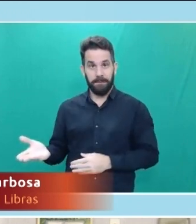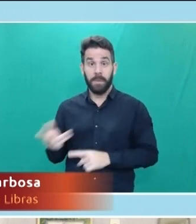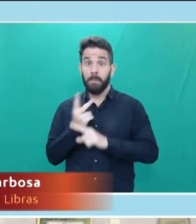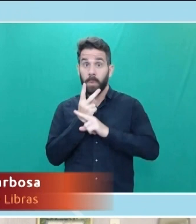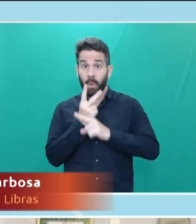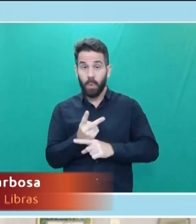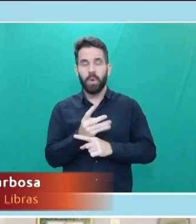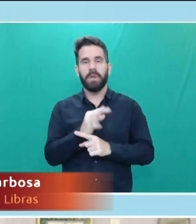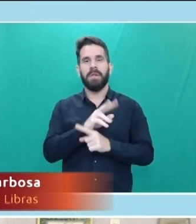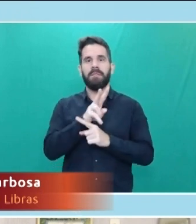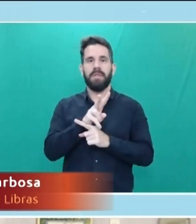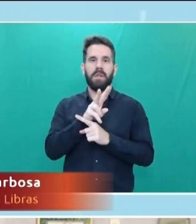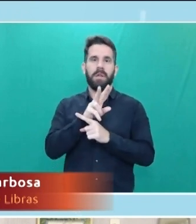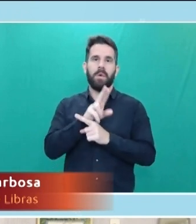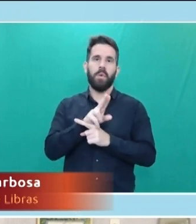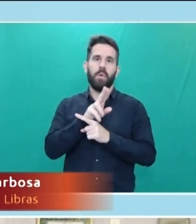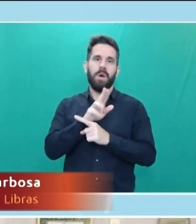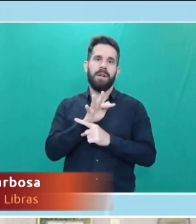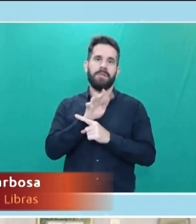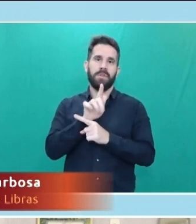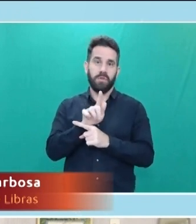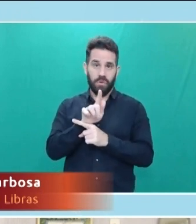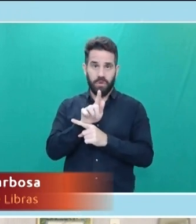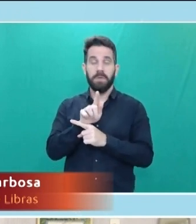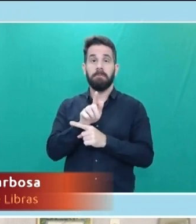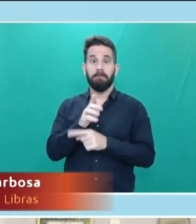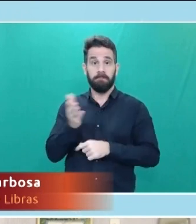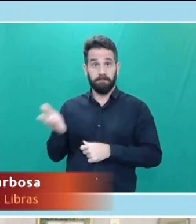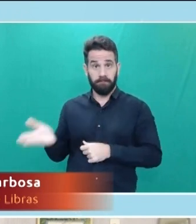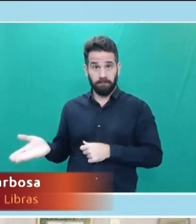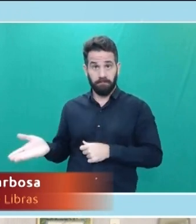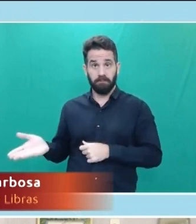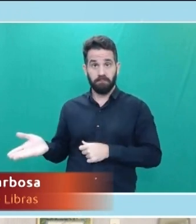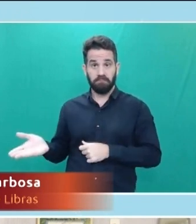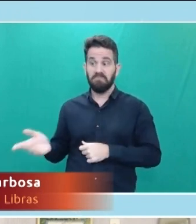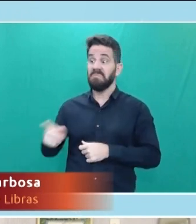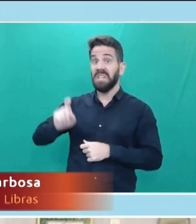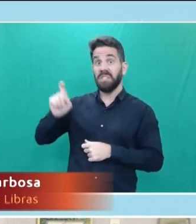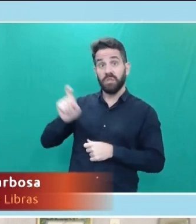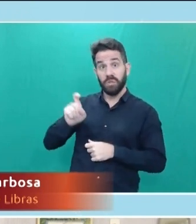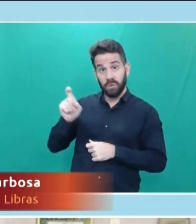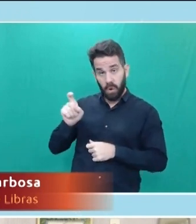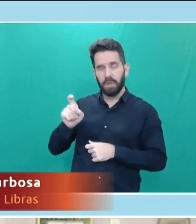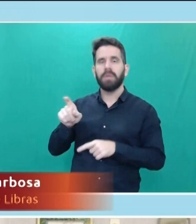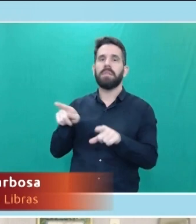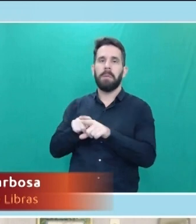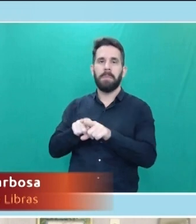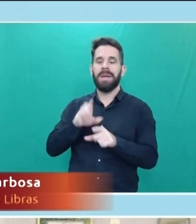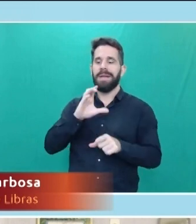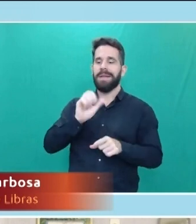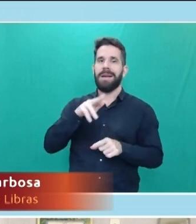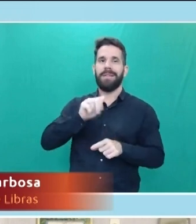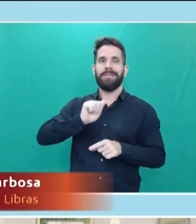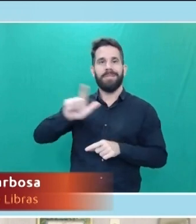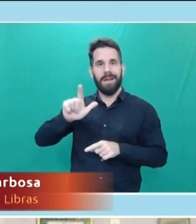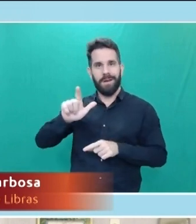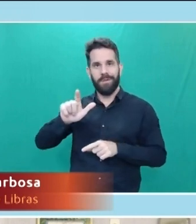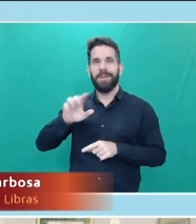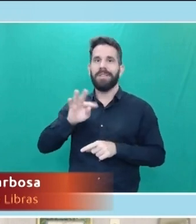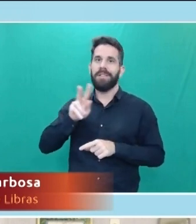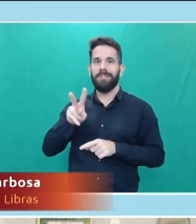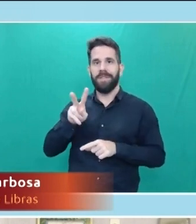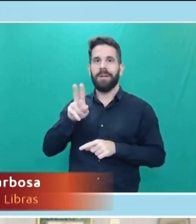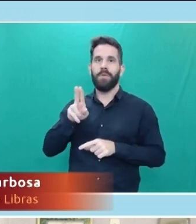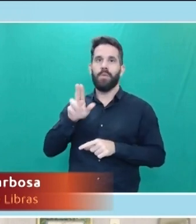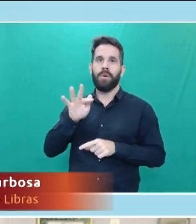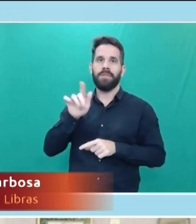no Facebook, no Twitter, no Instagram e no YouTube. Se tiver TikTok também, procura por canal TV UFG, que nós estamos lá. Além disso,